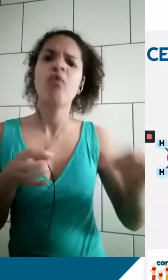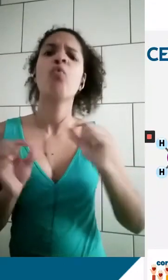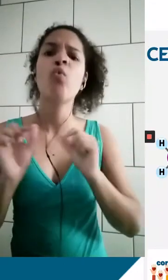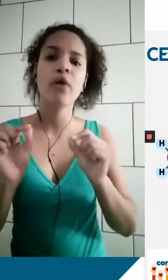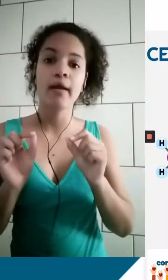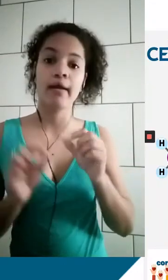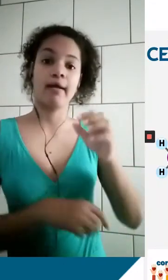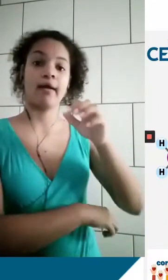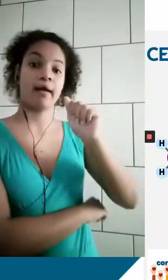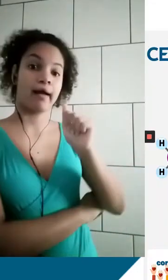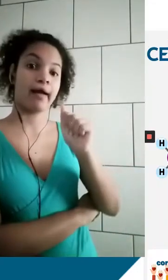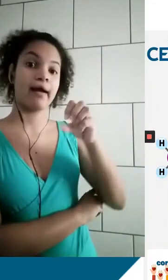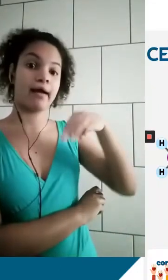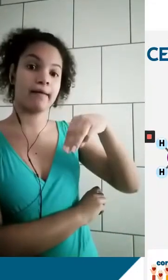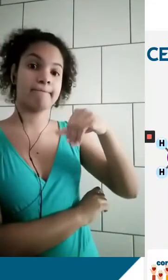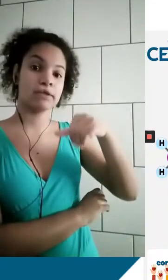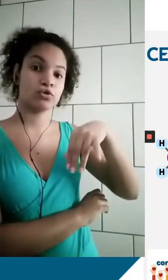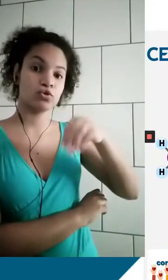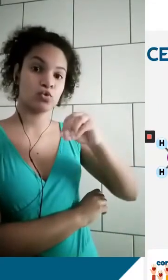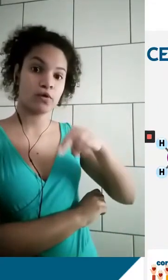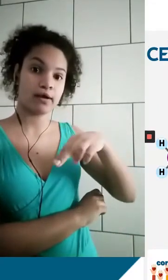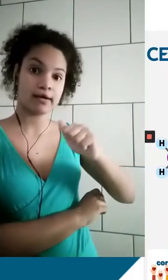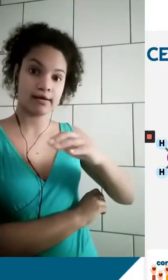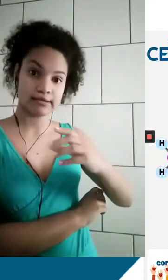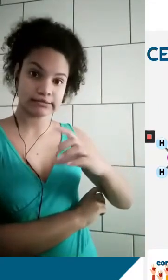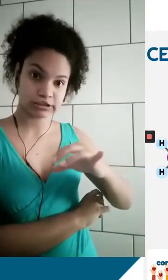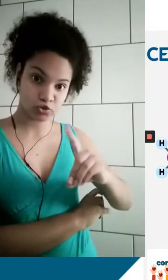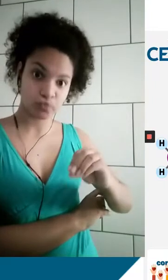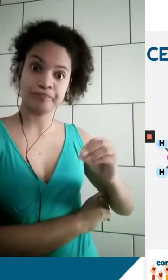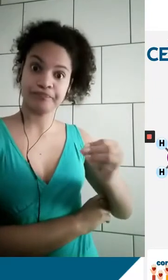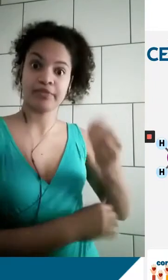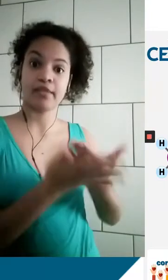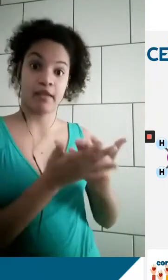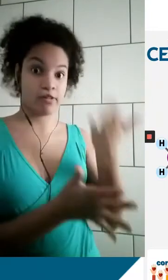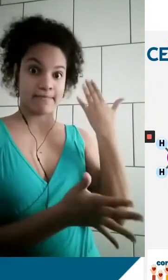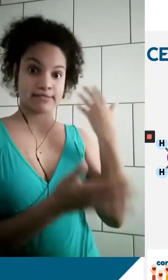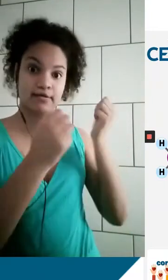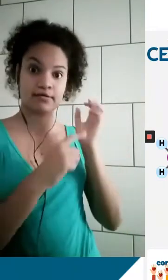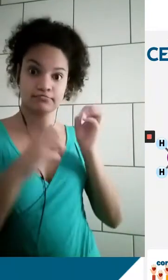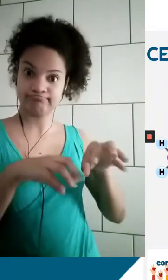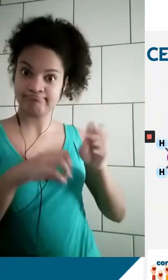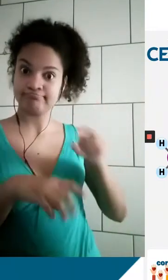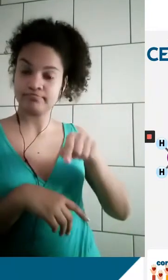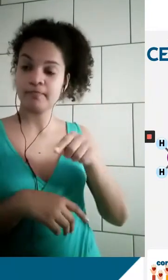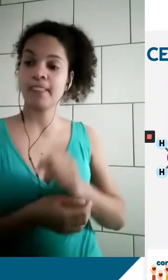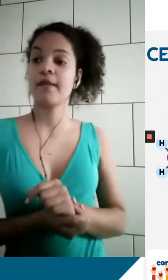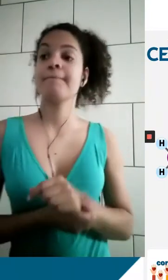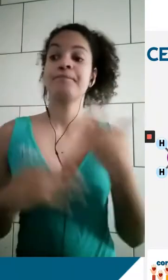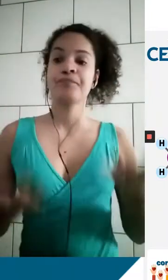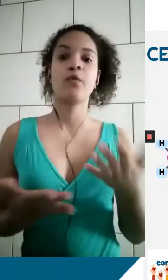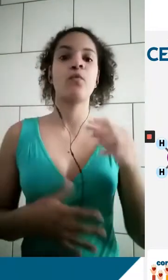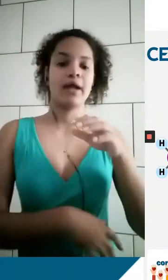das proteínas? São os aminoácidos, que nós vimos um pouquinho na última aula. E aí é importante a gente